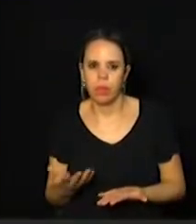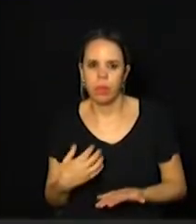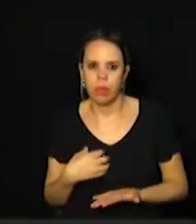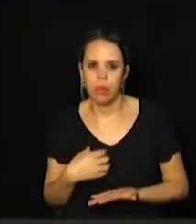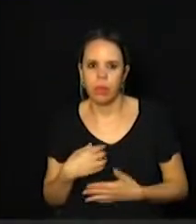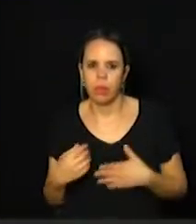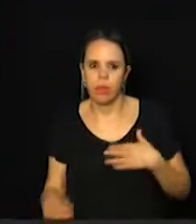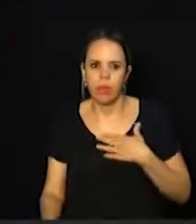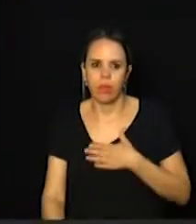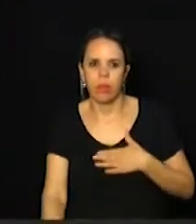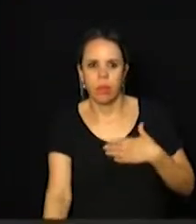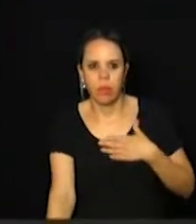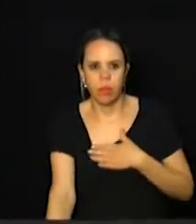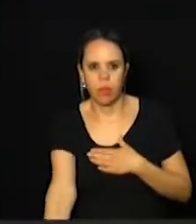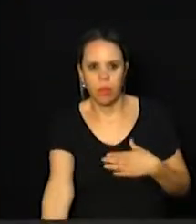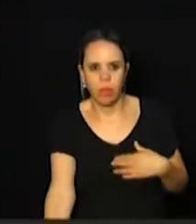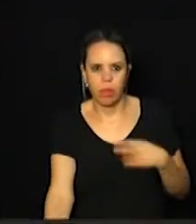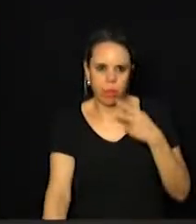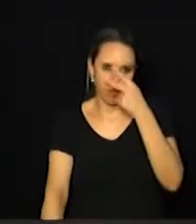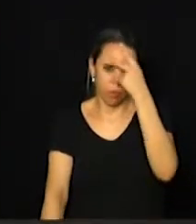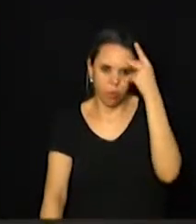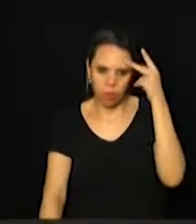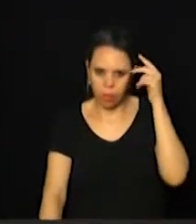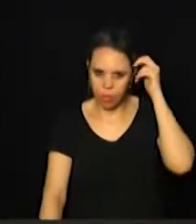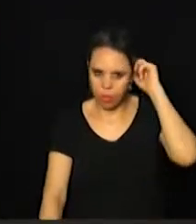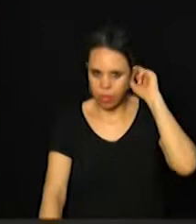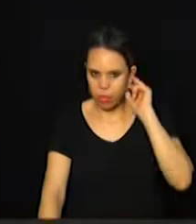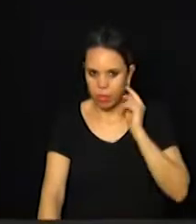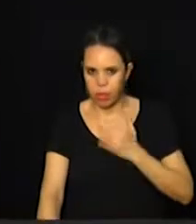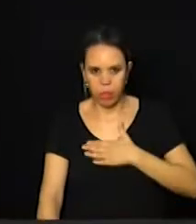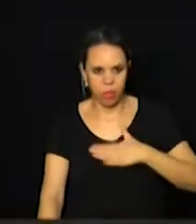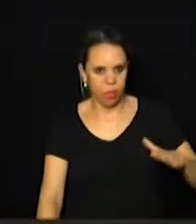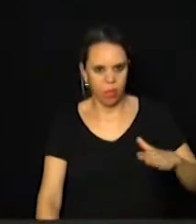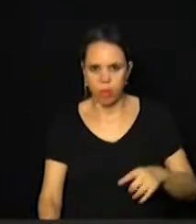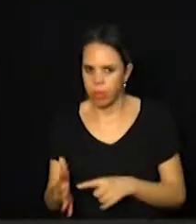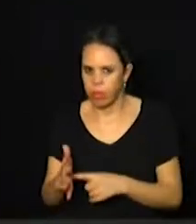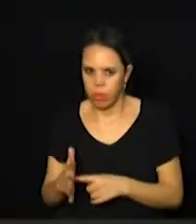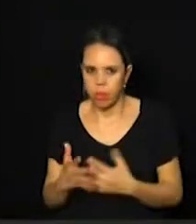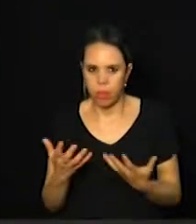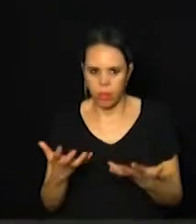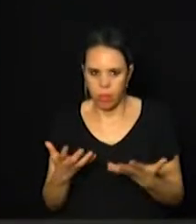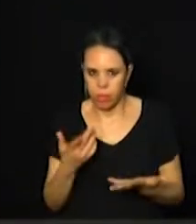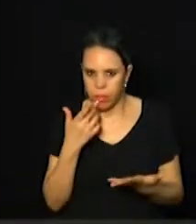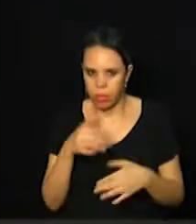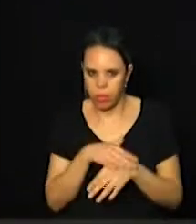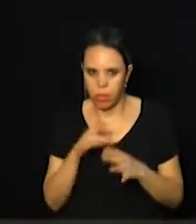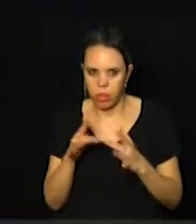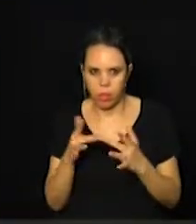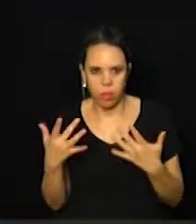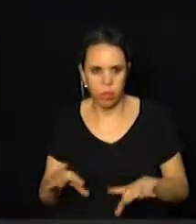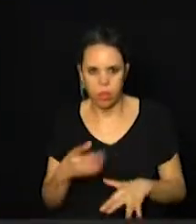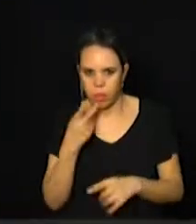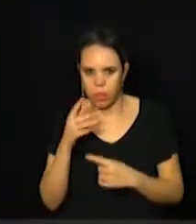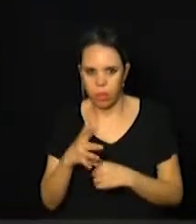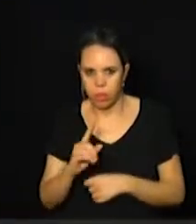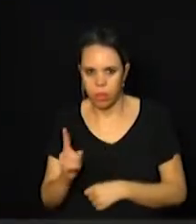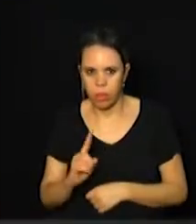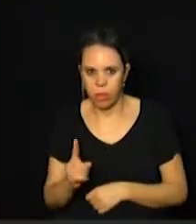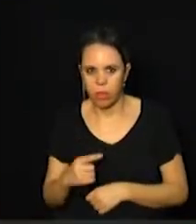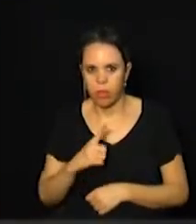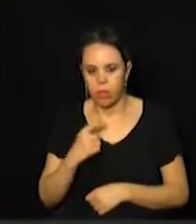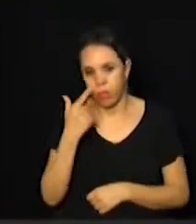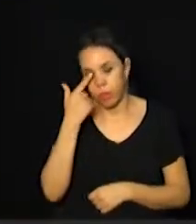a maneira nós gostamos de gente nós não gostamos de máquina nós queremos falar com gente não quer mais falar com máquina